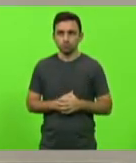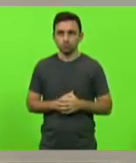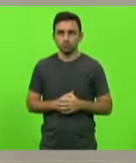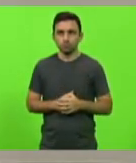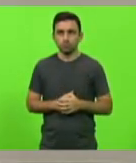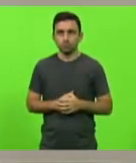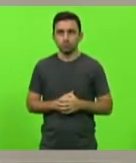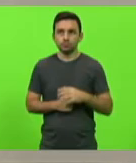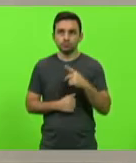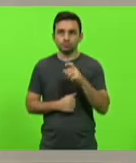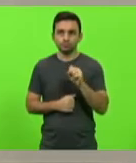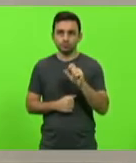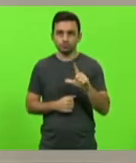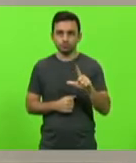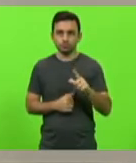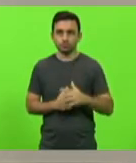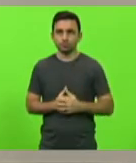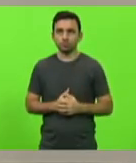PSL,